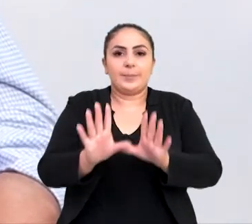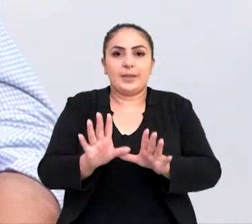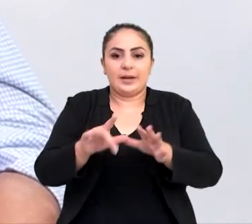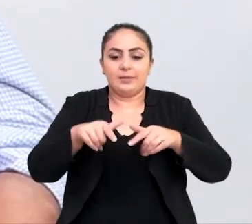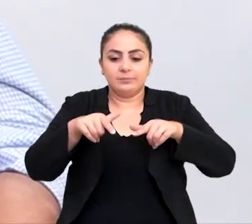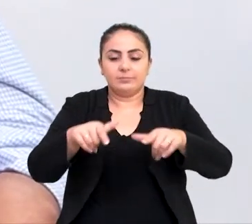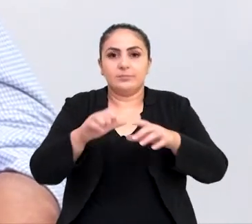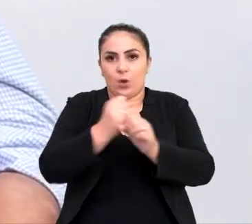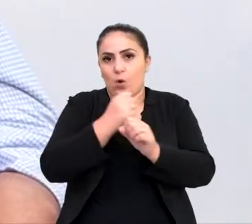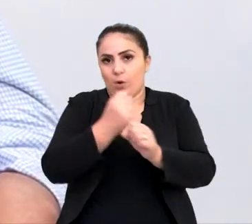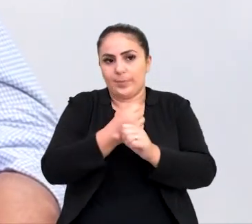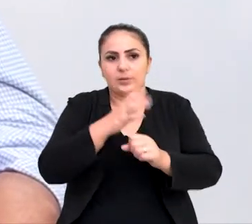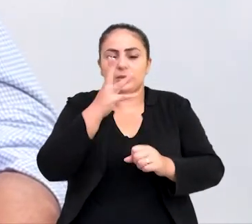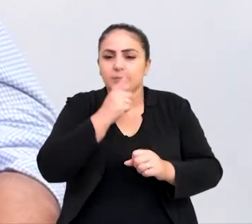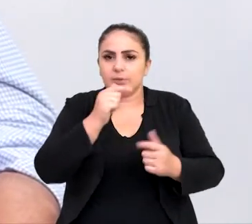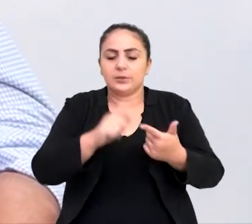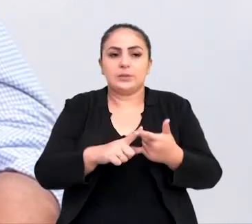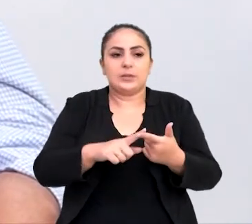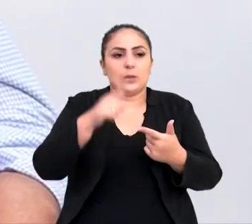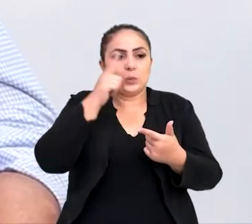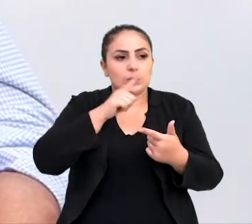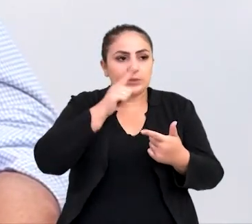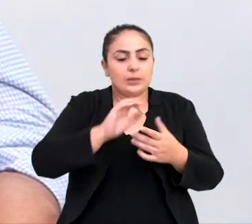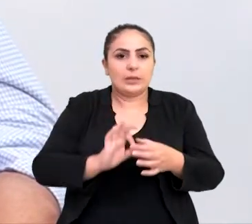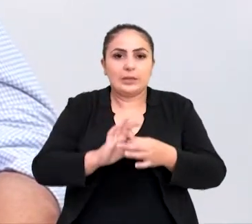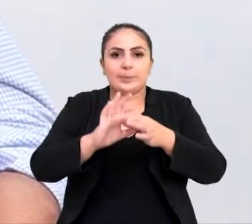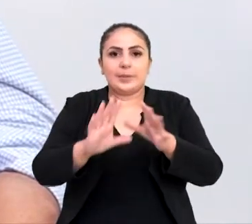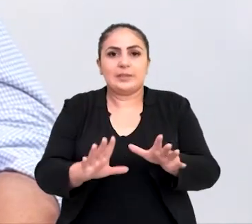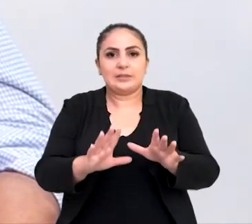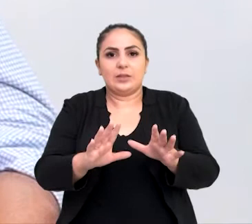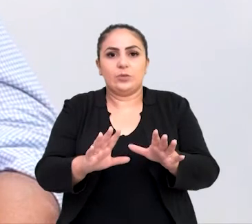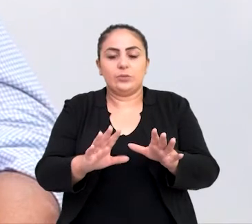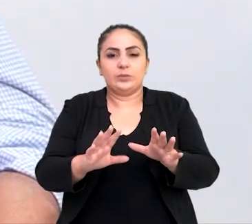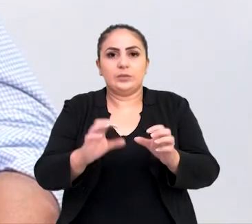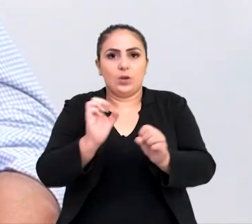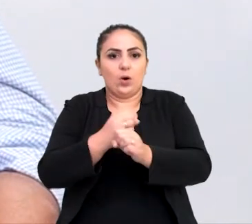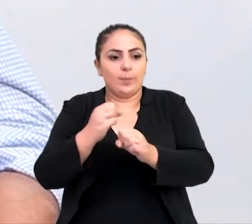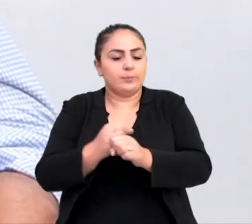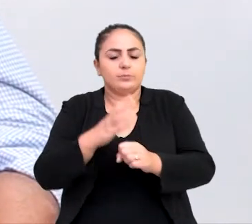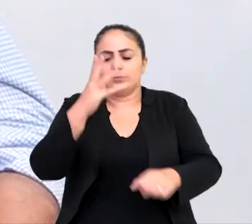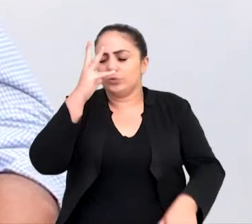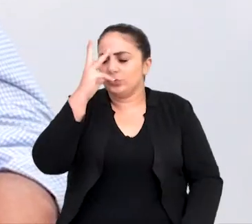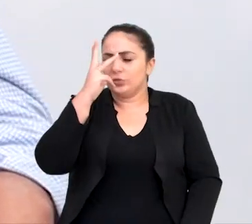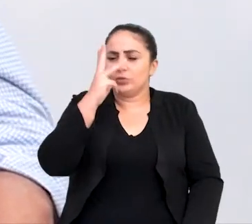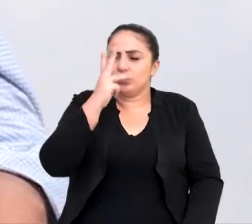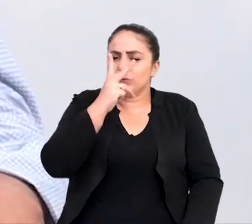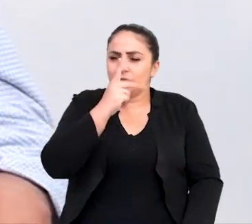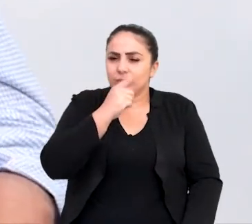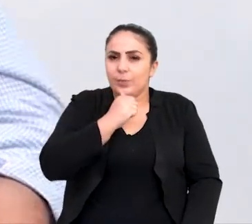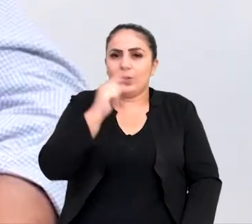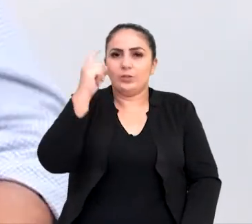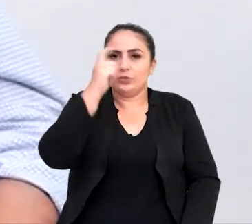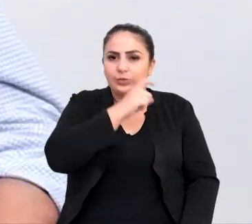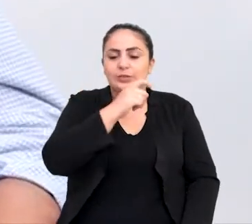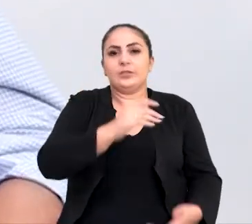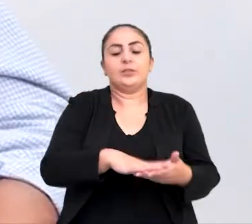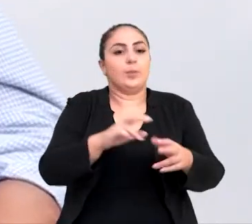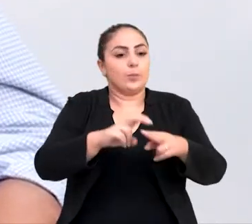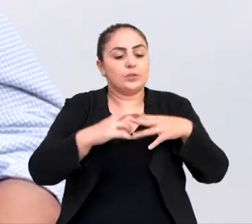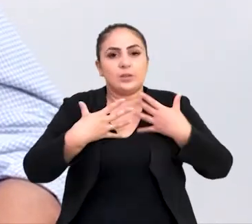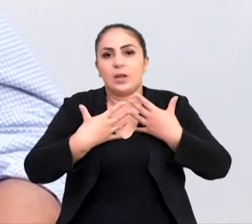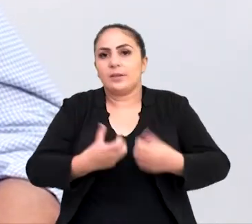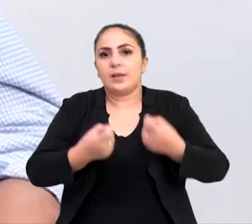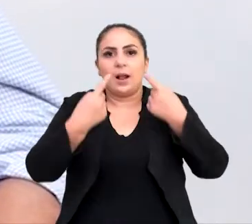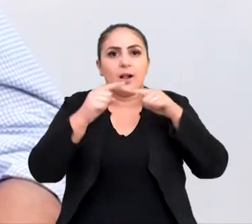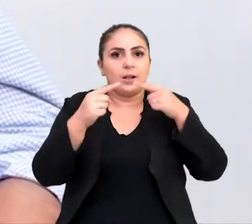de obra é muito demorado, para nós pegar uma licença de obras é bastante difícil. E, então eu cansei